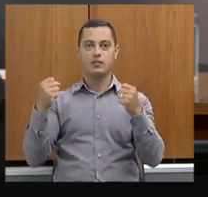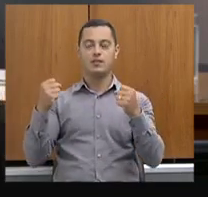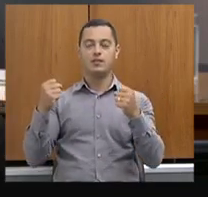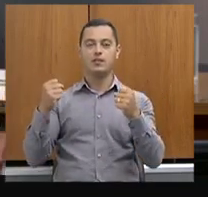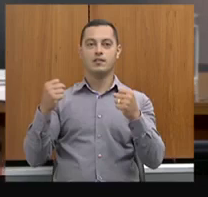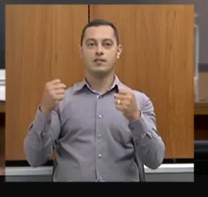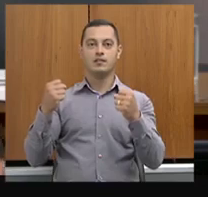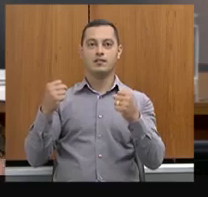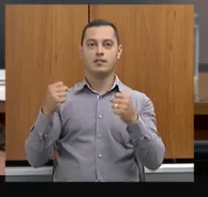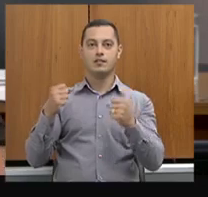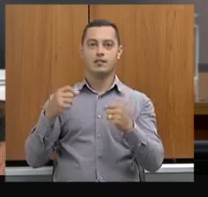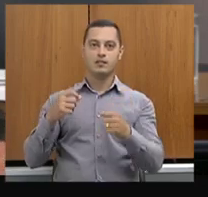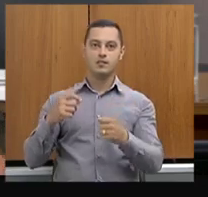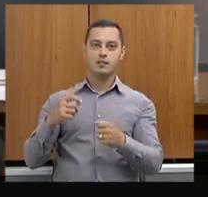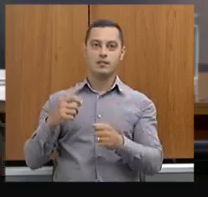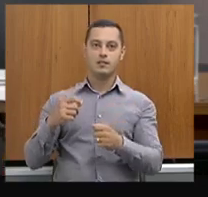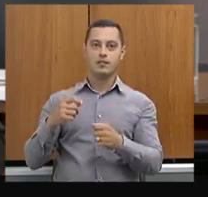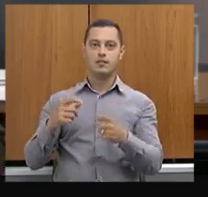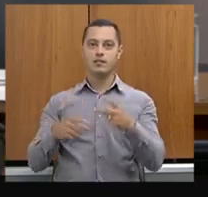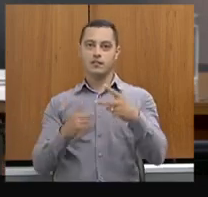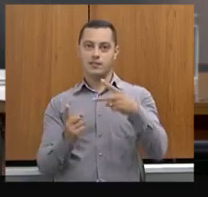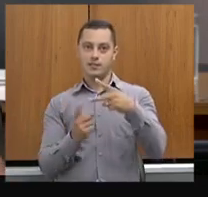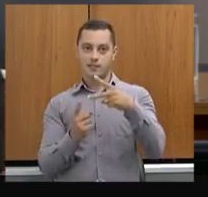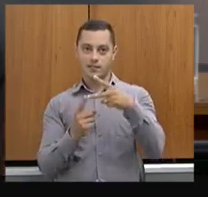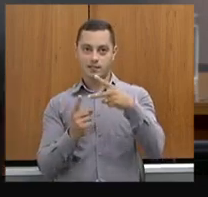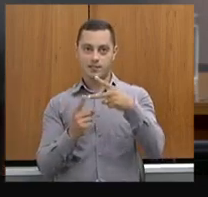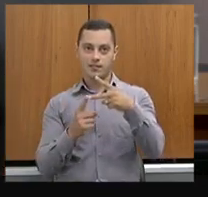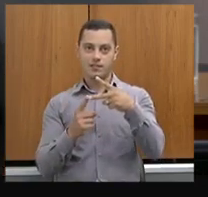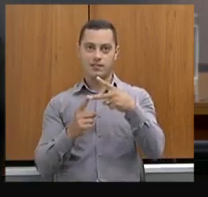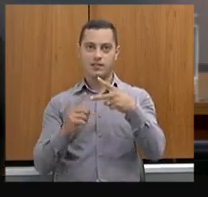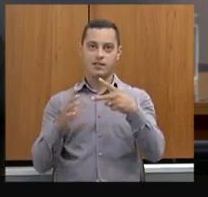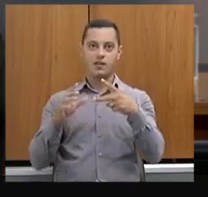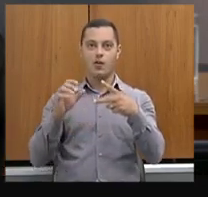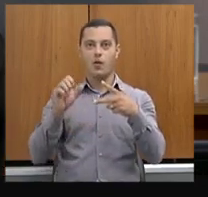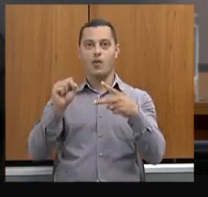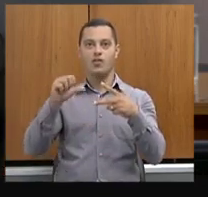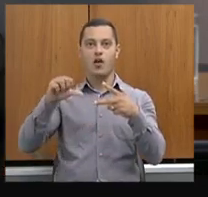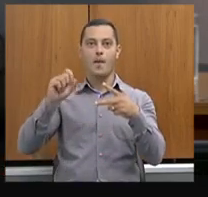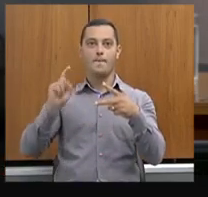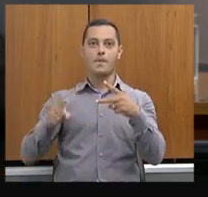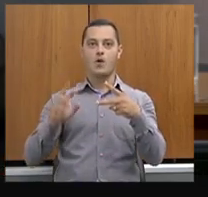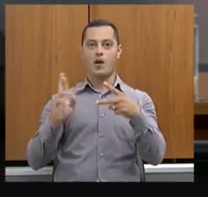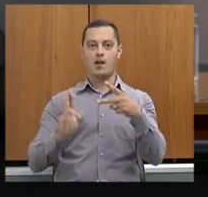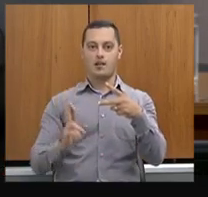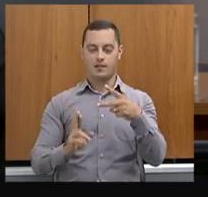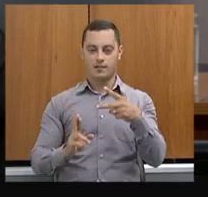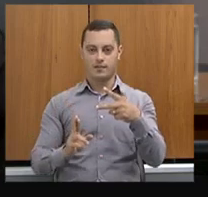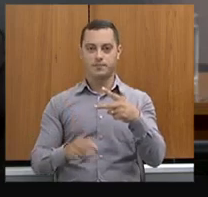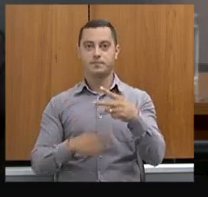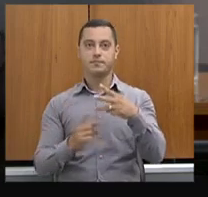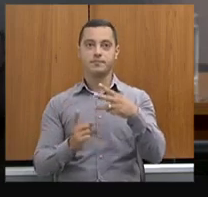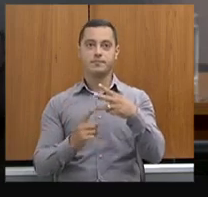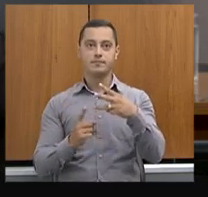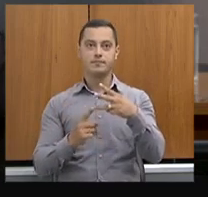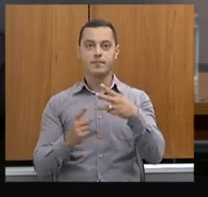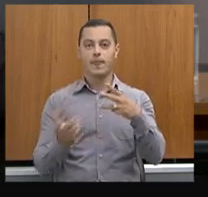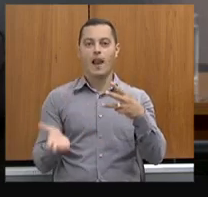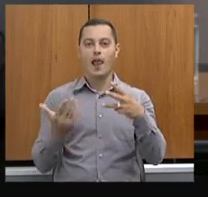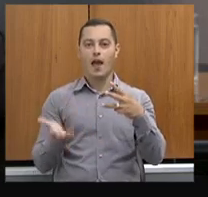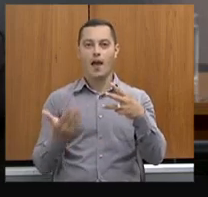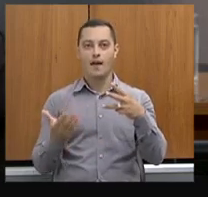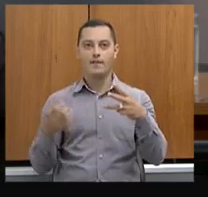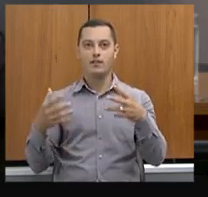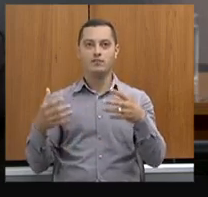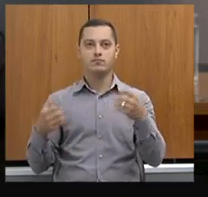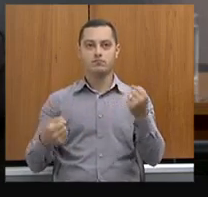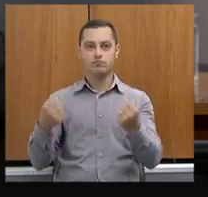médio uma viatura no valor de 589 mil reais próximo ao salvamento leve emenda parlamentar